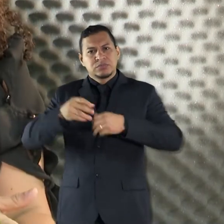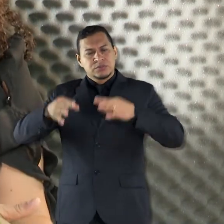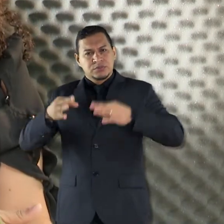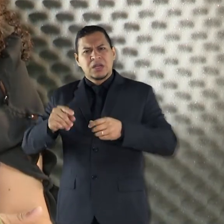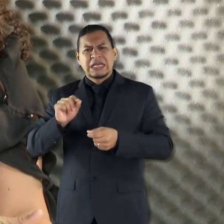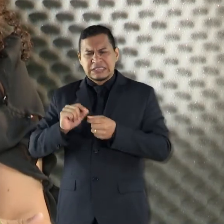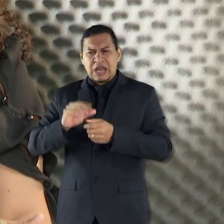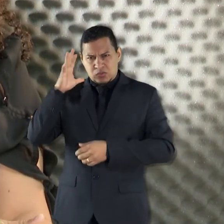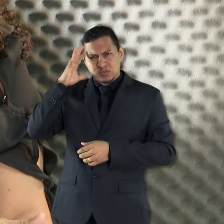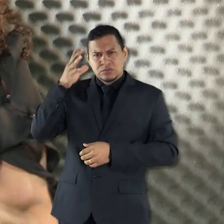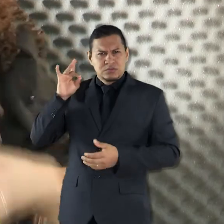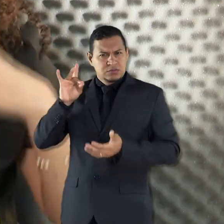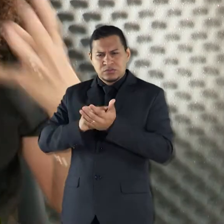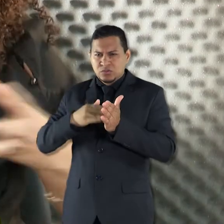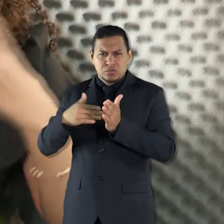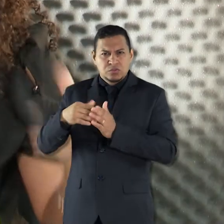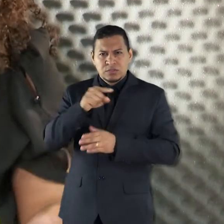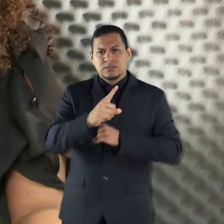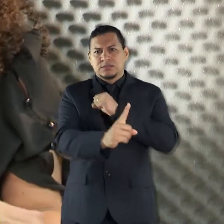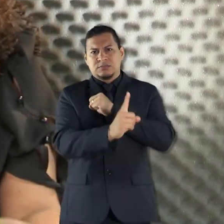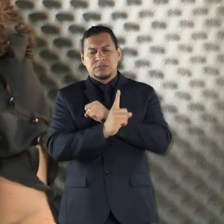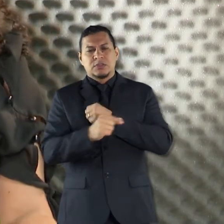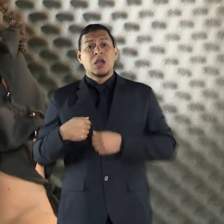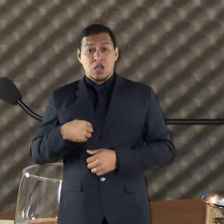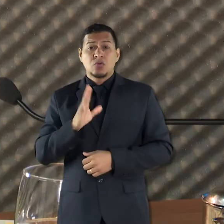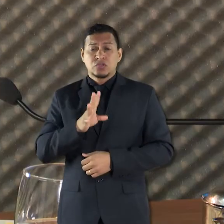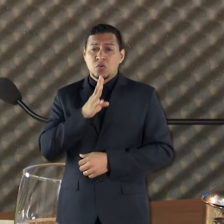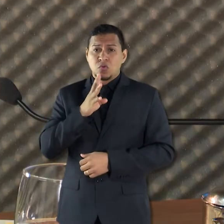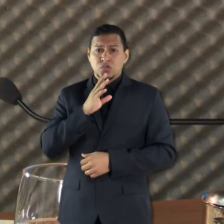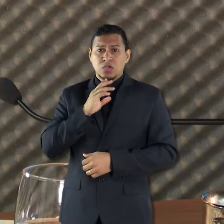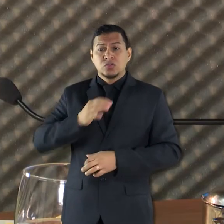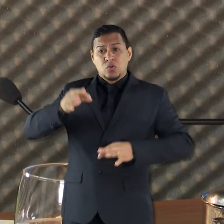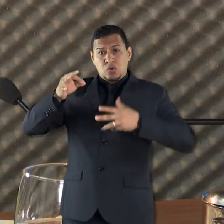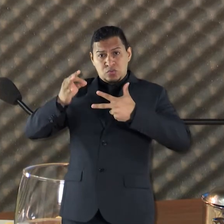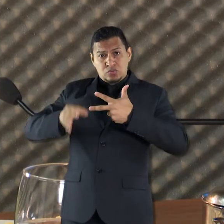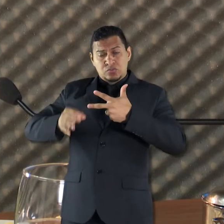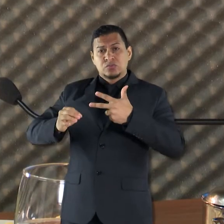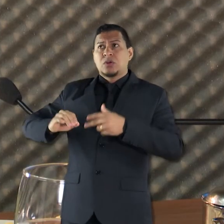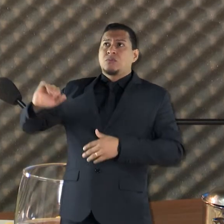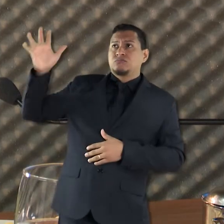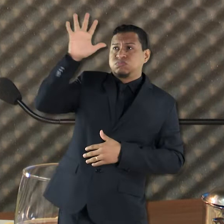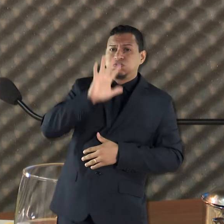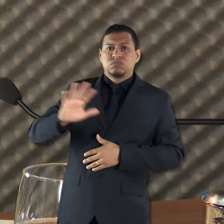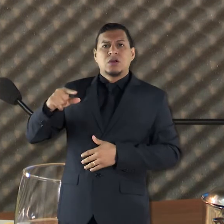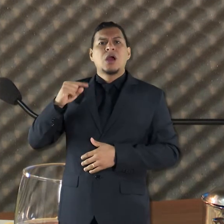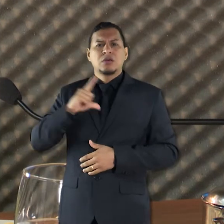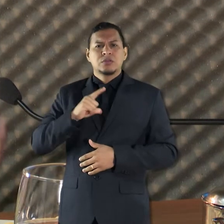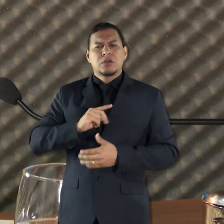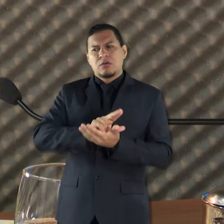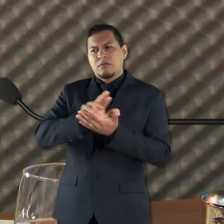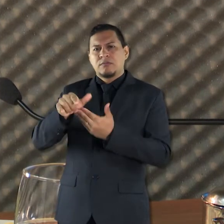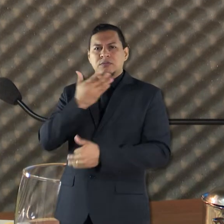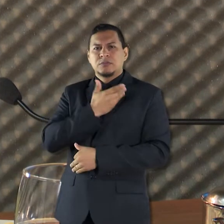está cumprindo essa missão? Está abarcando toda essa demanda? Olha, eu conheço o judiciário de quase todo o Brasil, porque eu faço parte do Fórum Nacional de Juizagem e